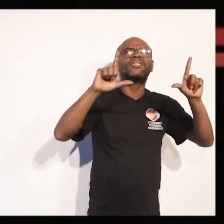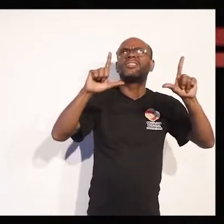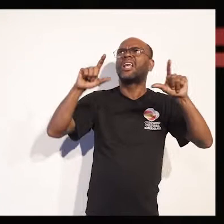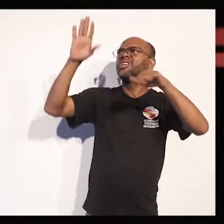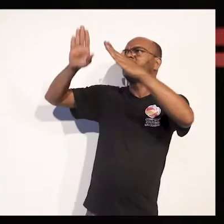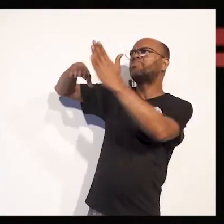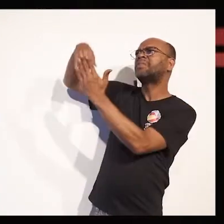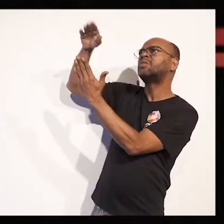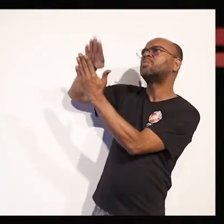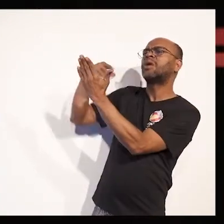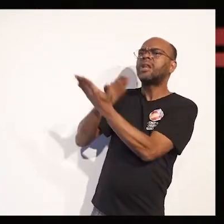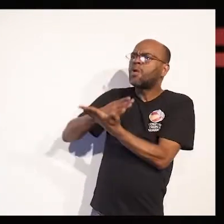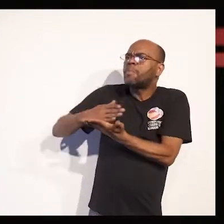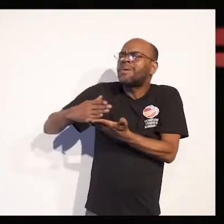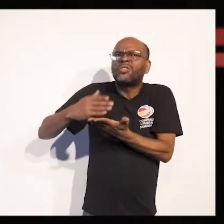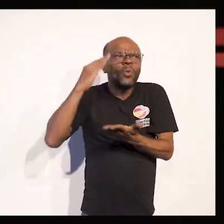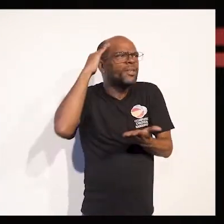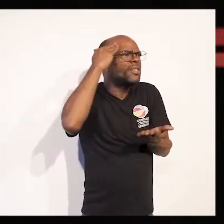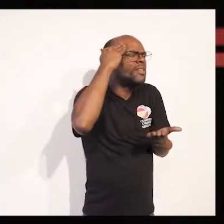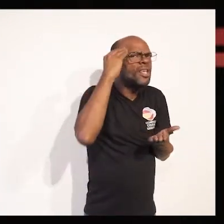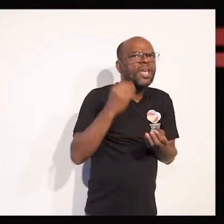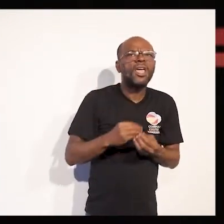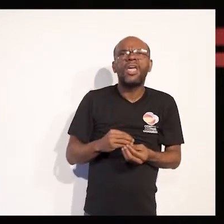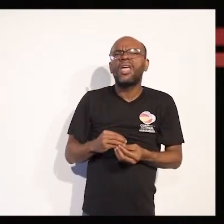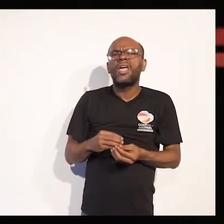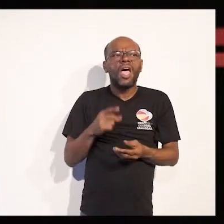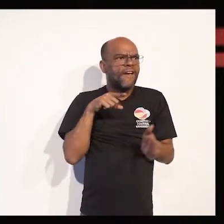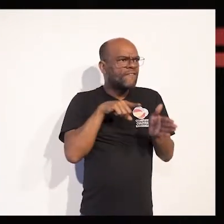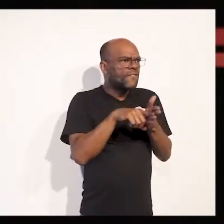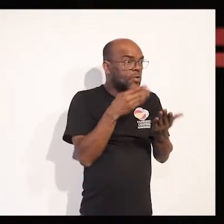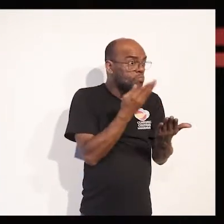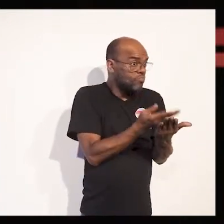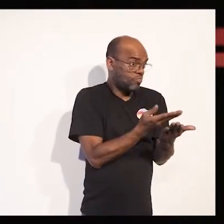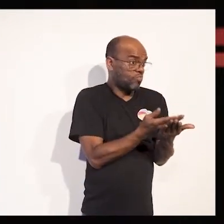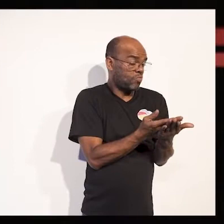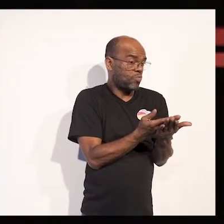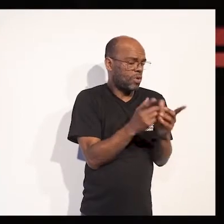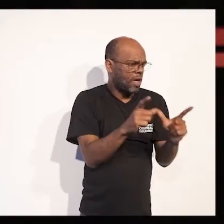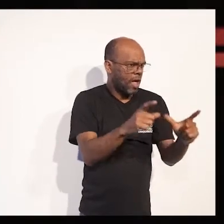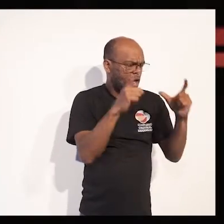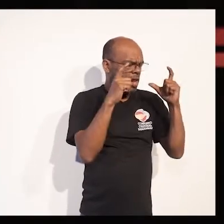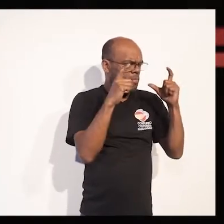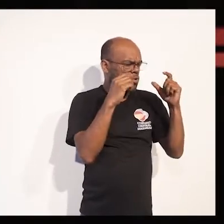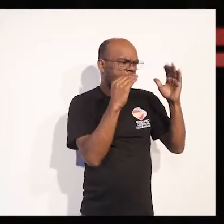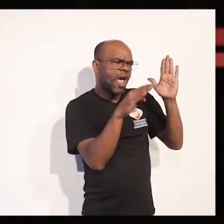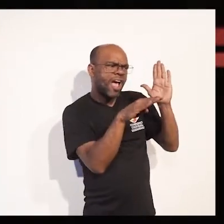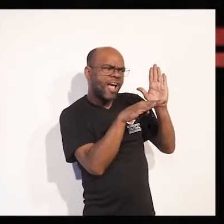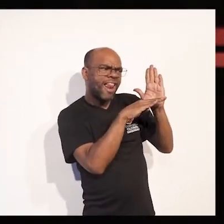ele começou a perceber, e óbvio através dos estudos dele também, que ele poderia classificar as